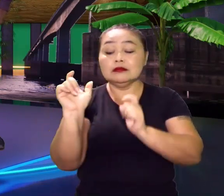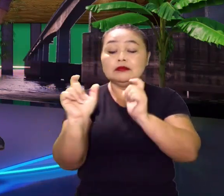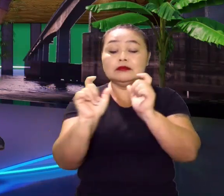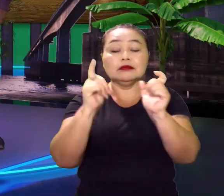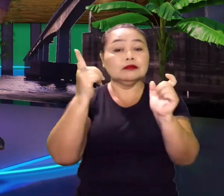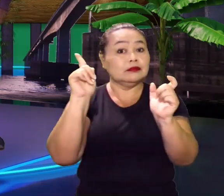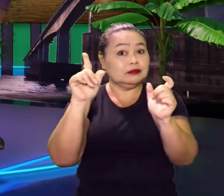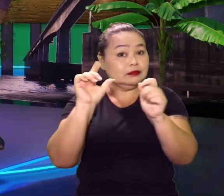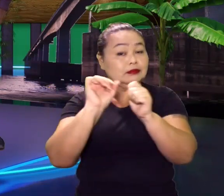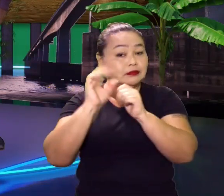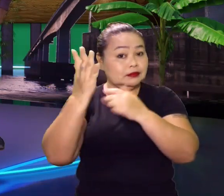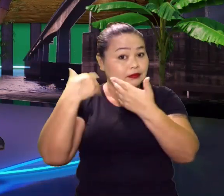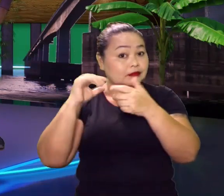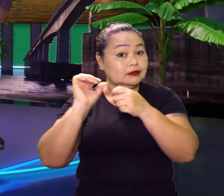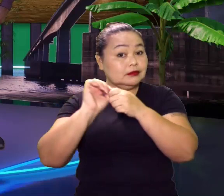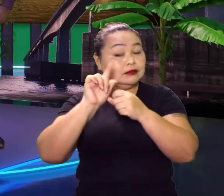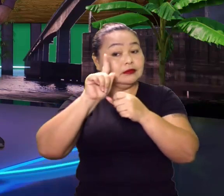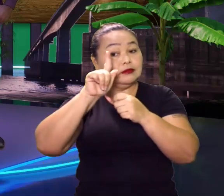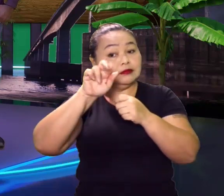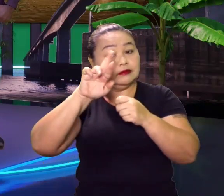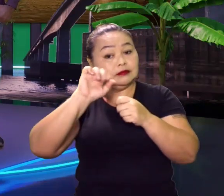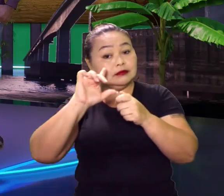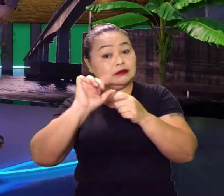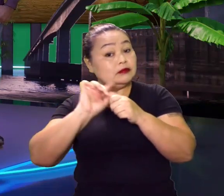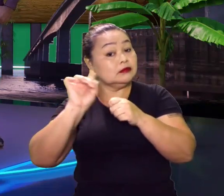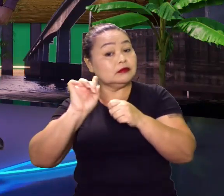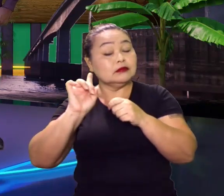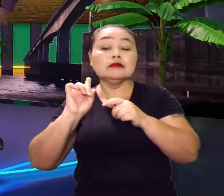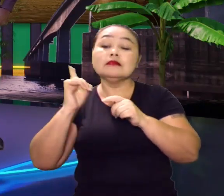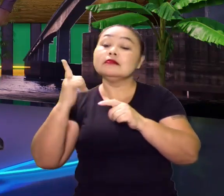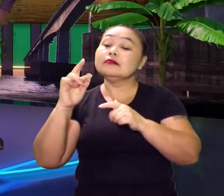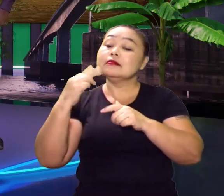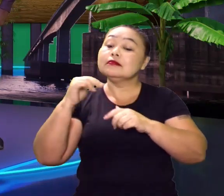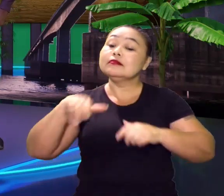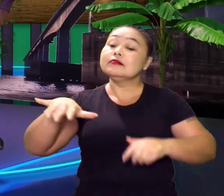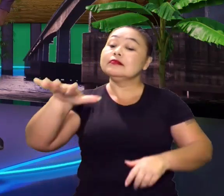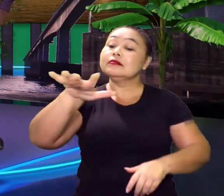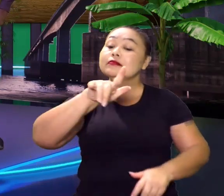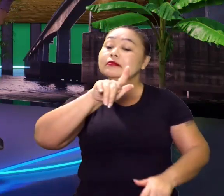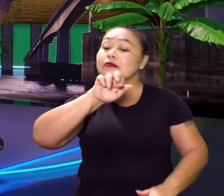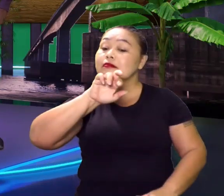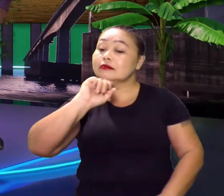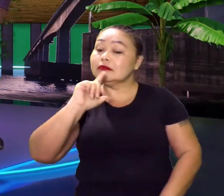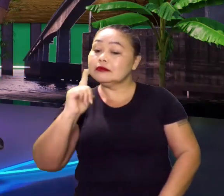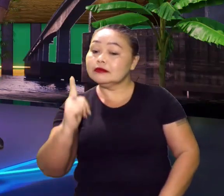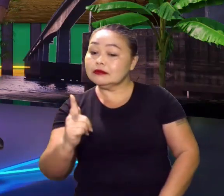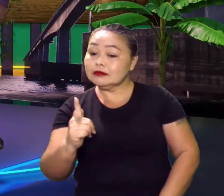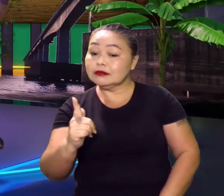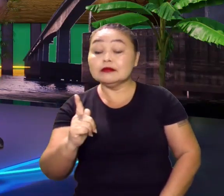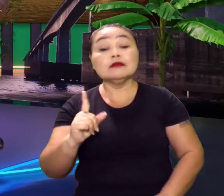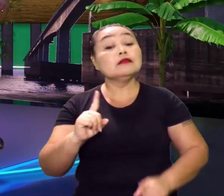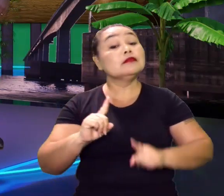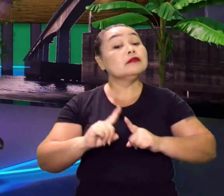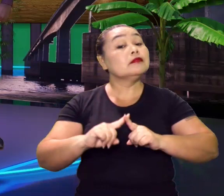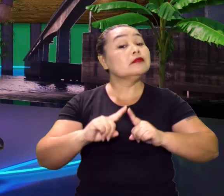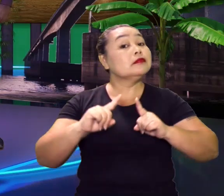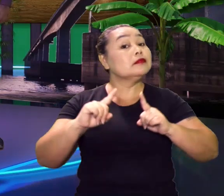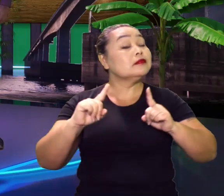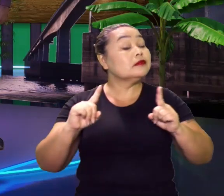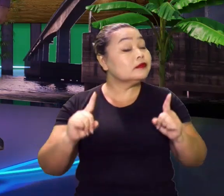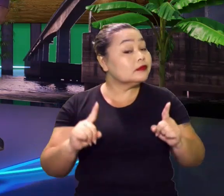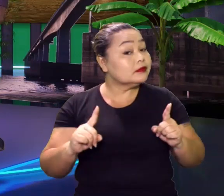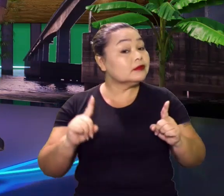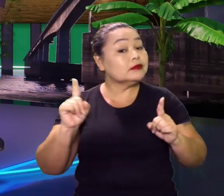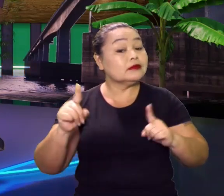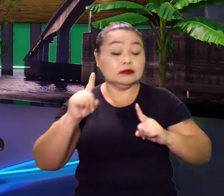você viu na geografia geral, mas não só a questão da geografia geral, mas é simplesmente porque é um